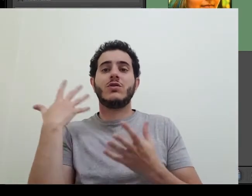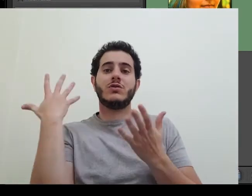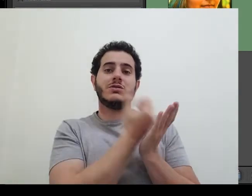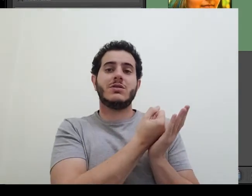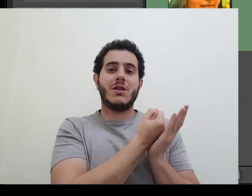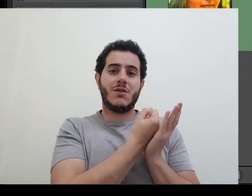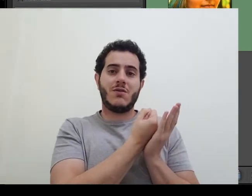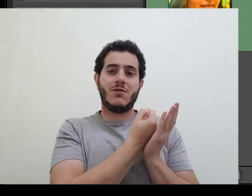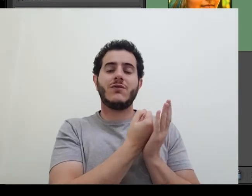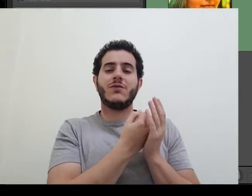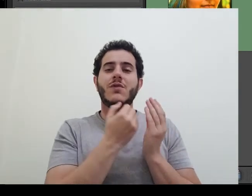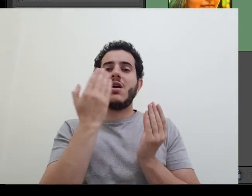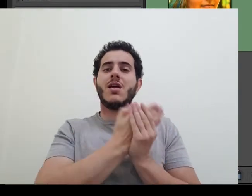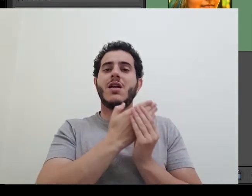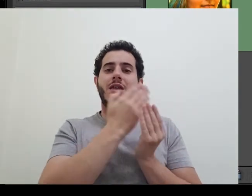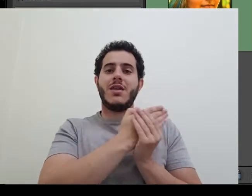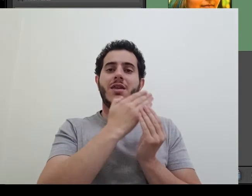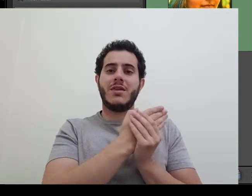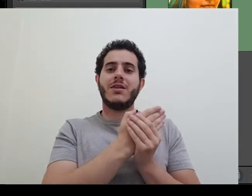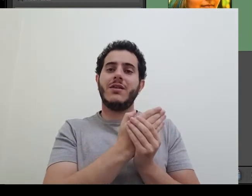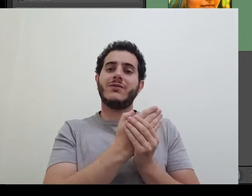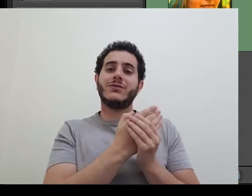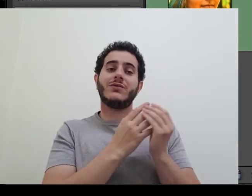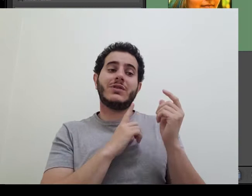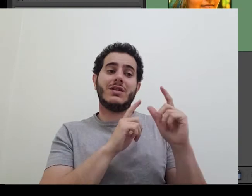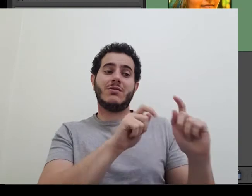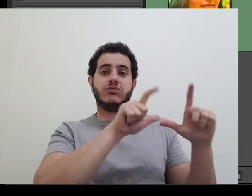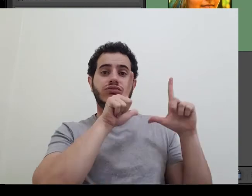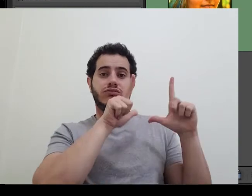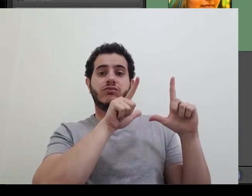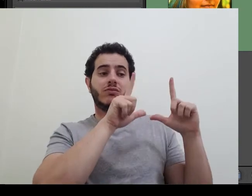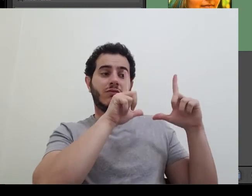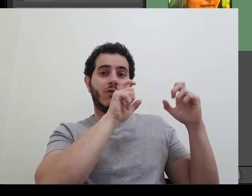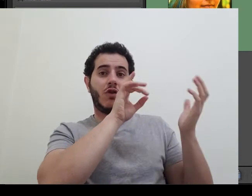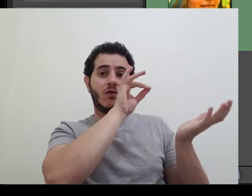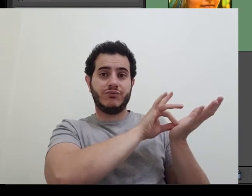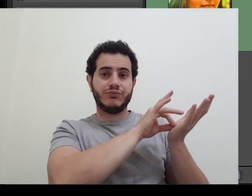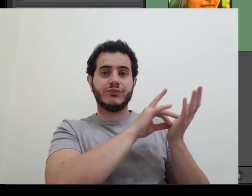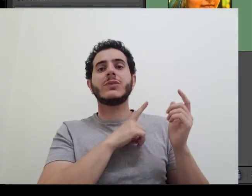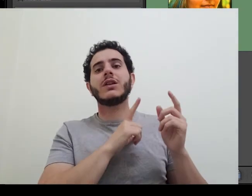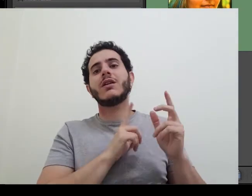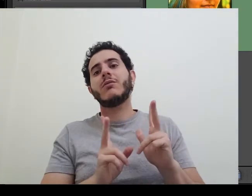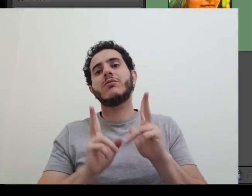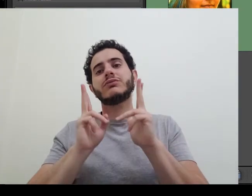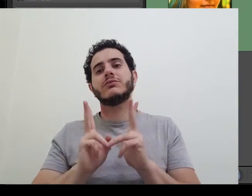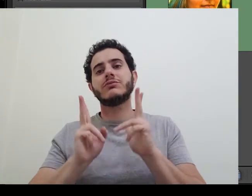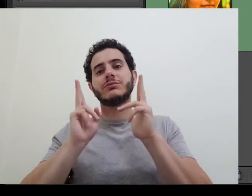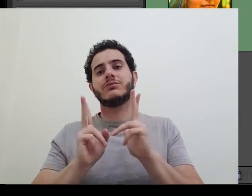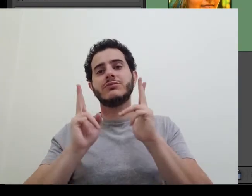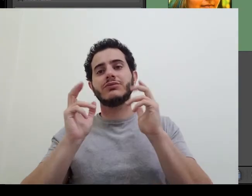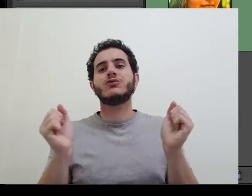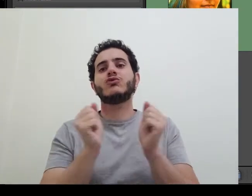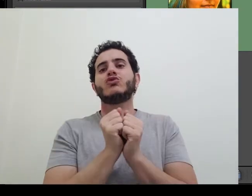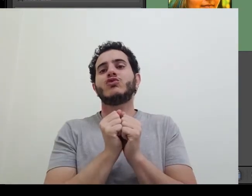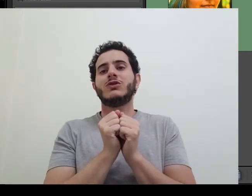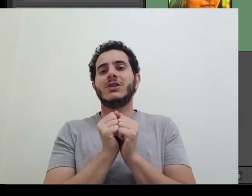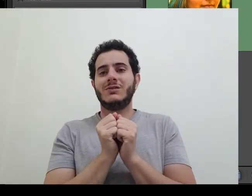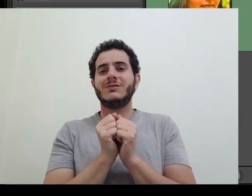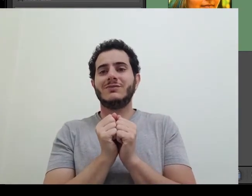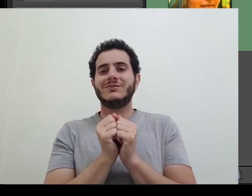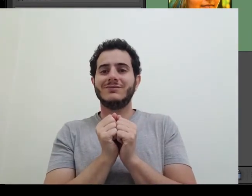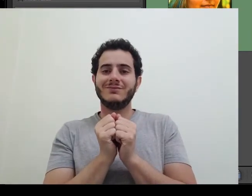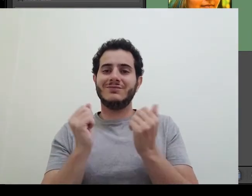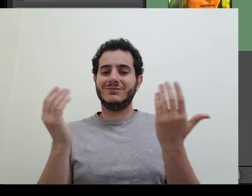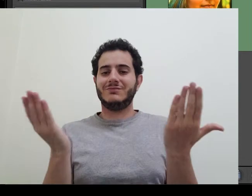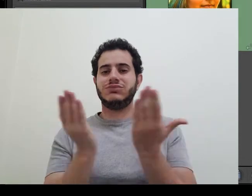Eu salvo uma forma, eu salvo o arquivo que mantém os metadados e o tratamento das fotos, junto com as fotos. Eu